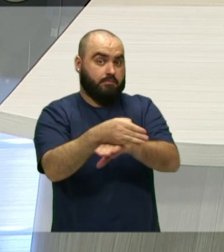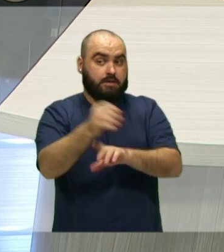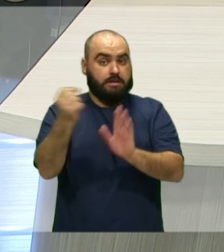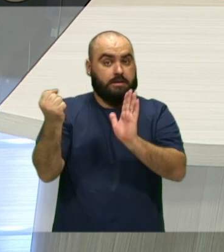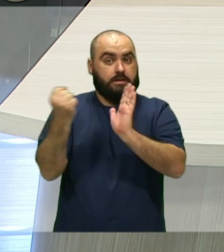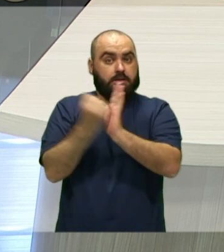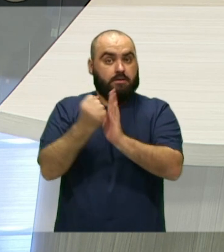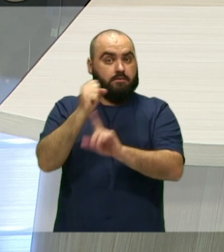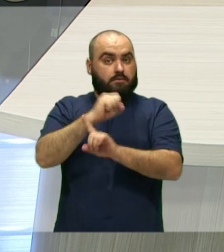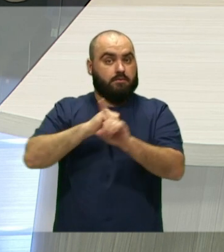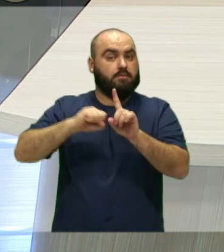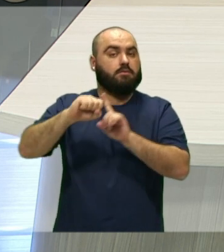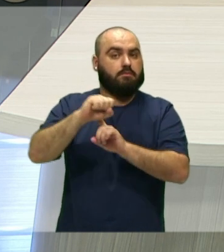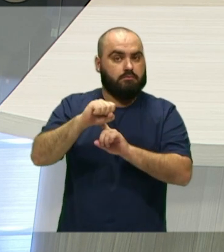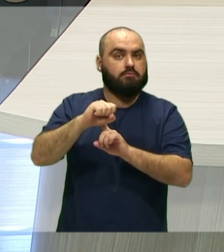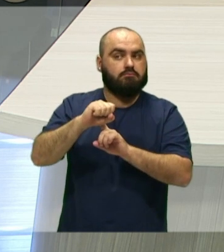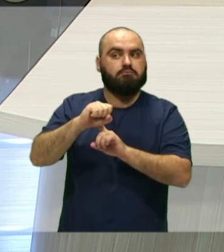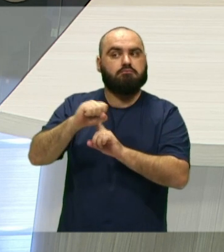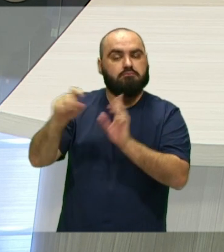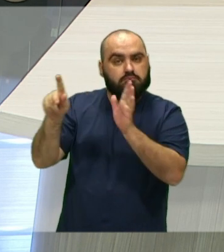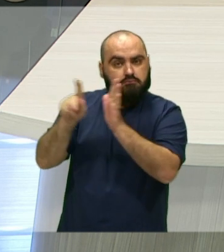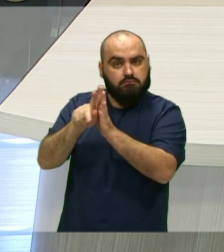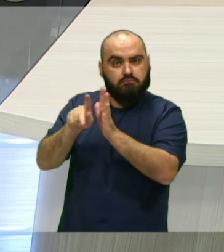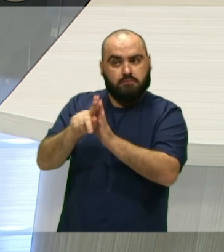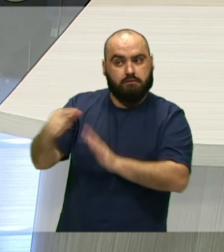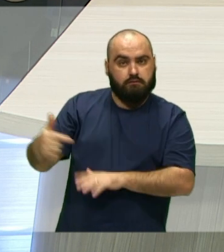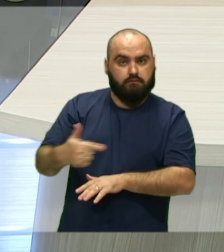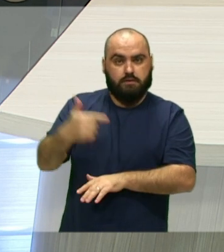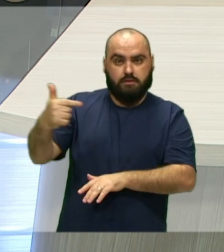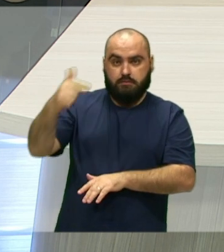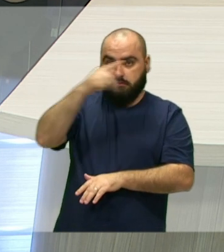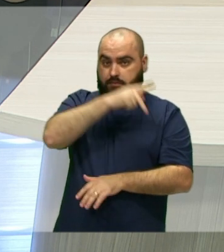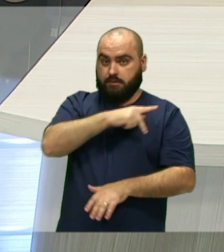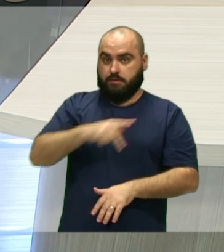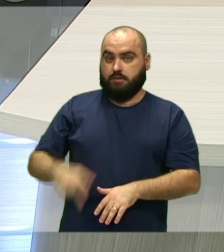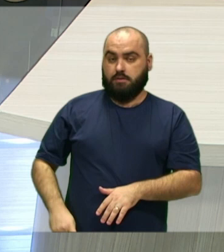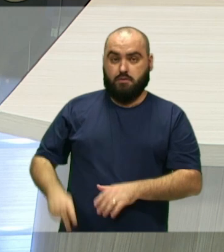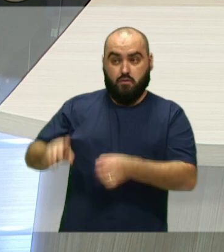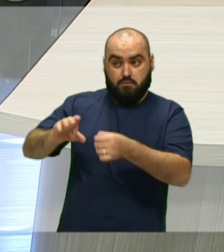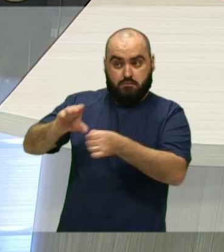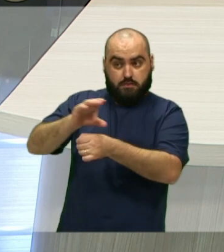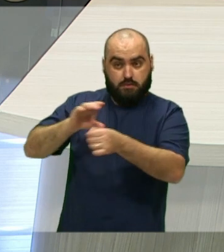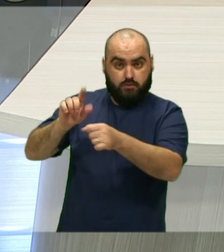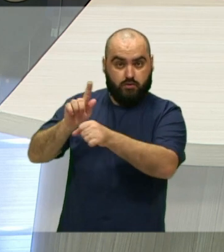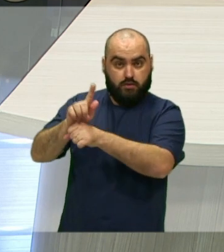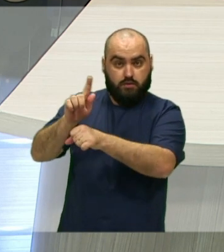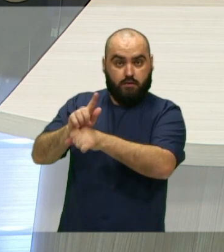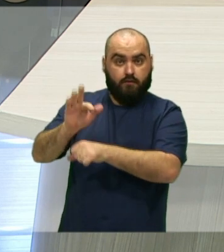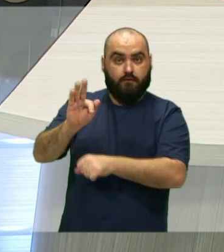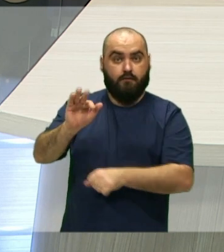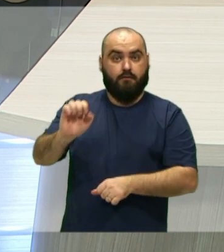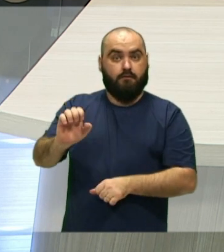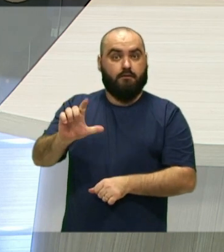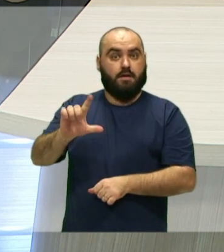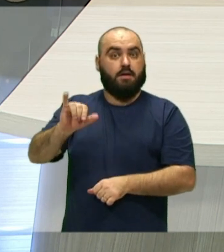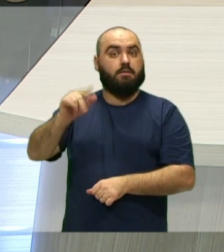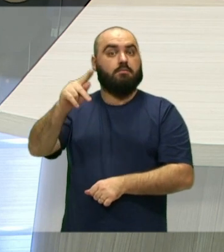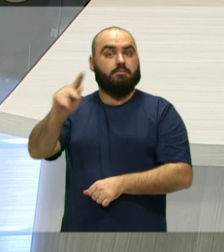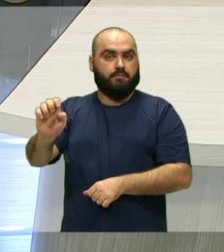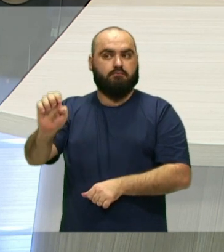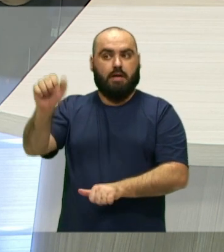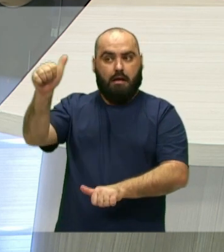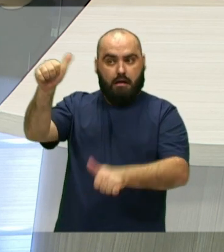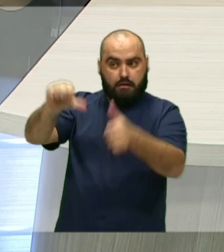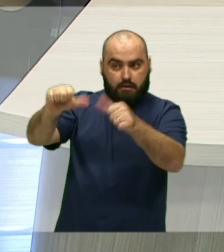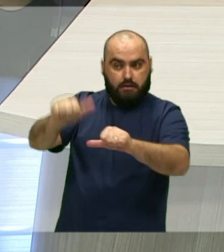administrativo da escola do legislativo e vice-presidente da comissão de gestão ambiental Felipe Costa analista de comunicação aqui da Câmara de